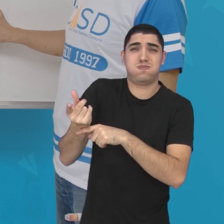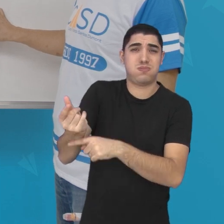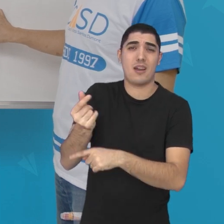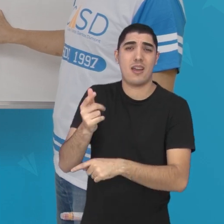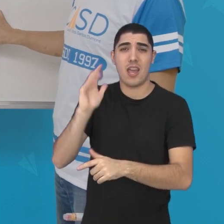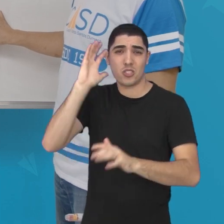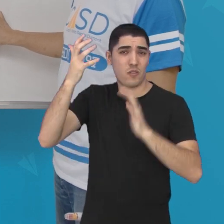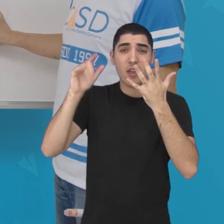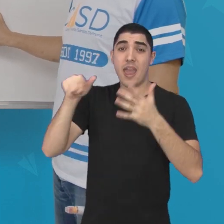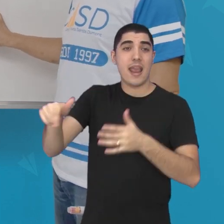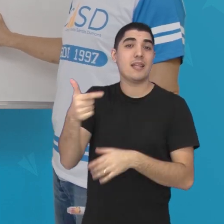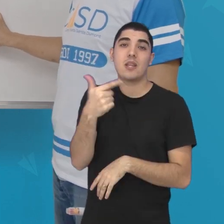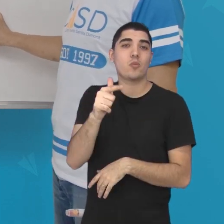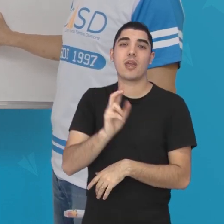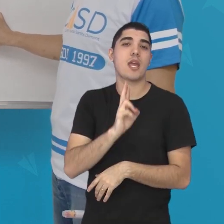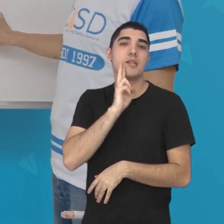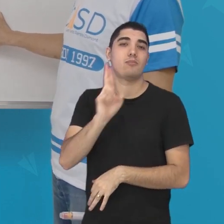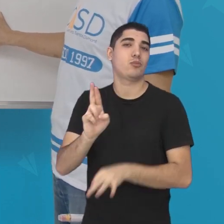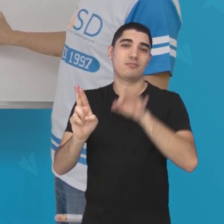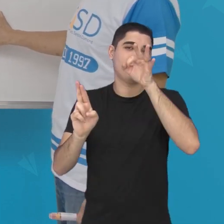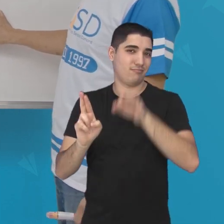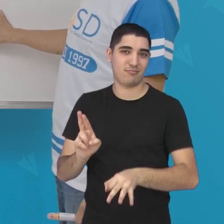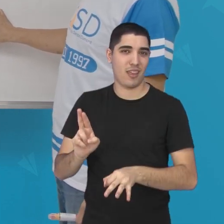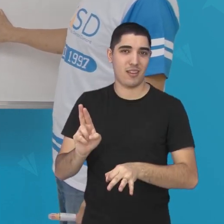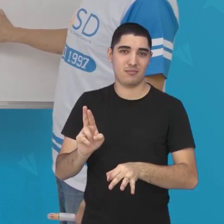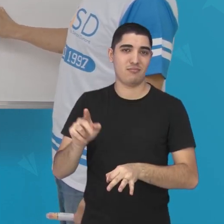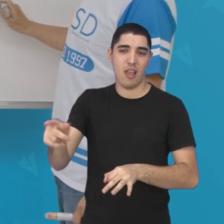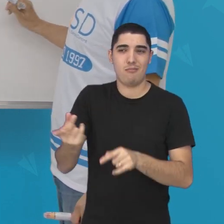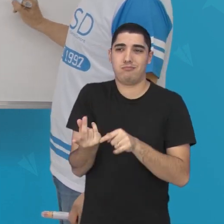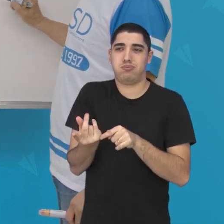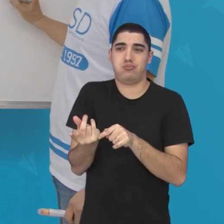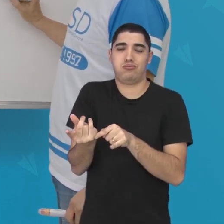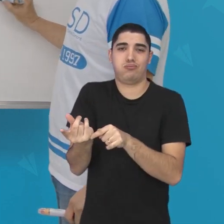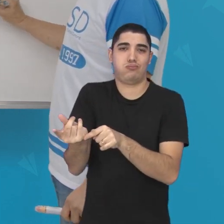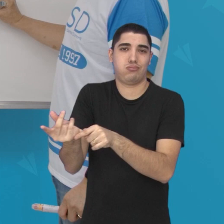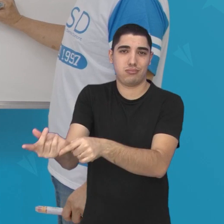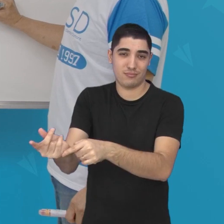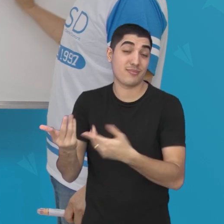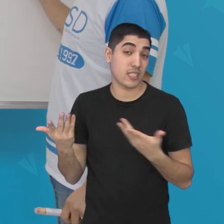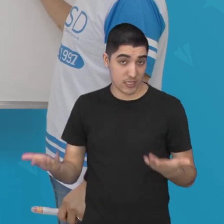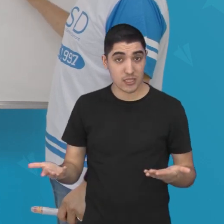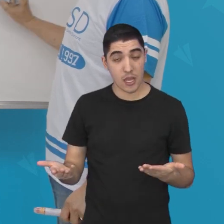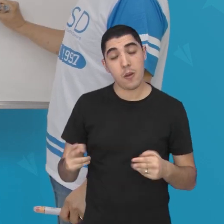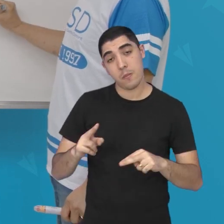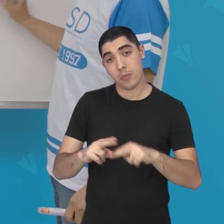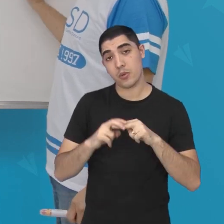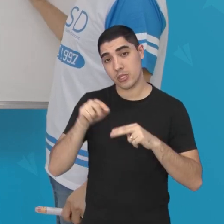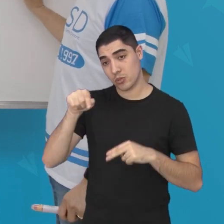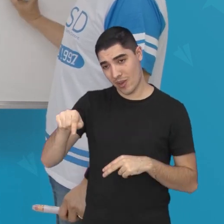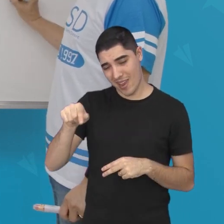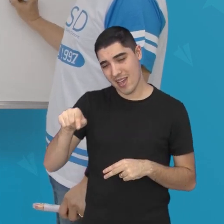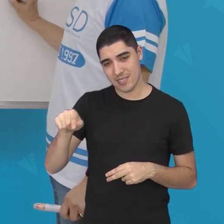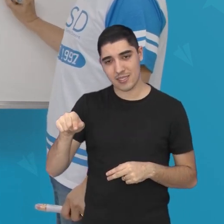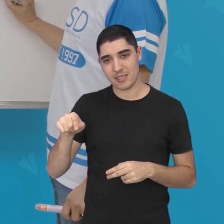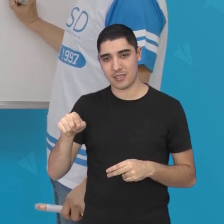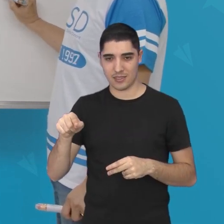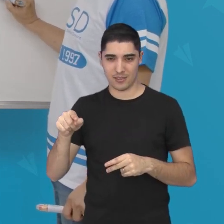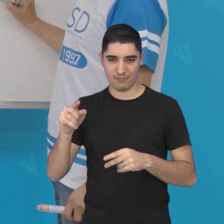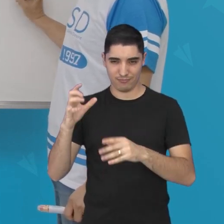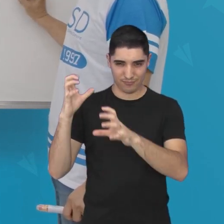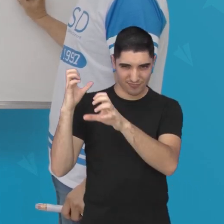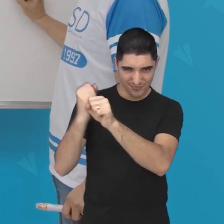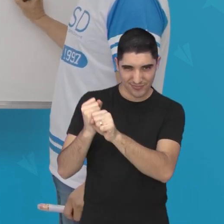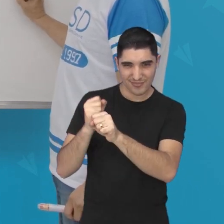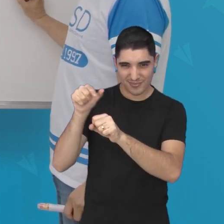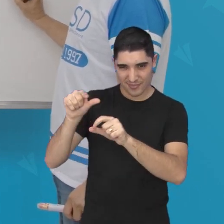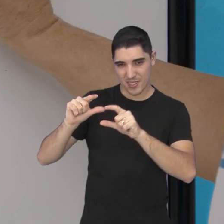Na verdade, isso é uma indeterminação em matemática. Então, o conjunto de solução dessa equação,